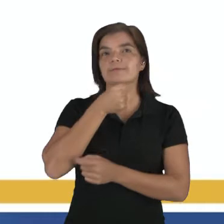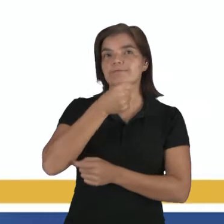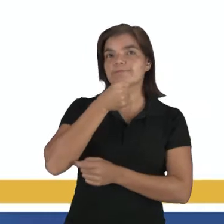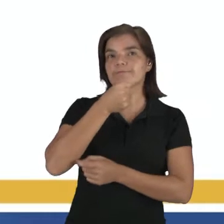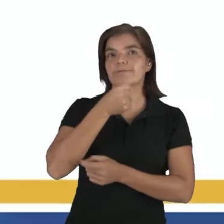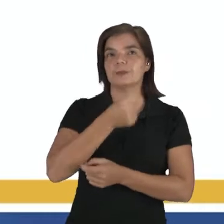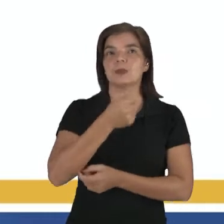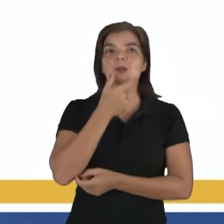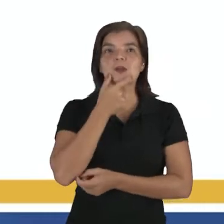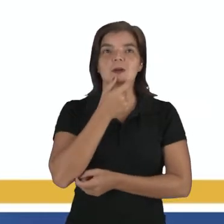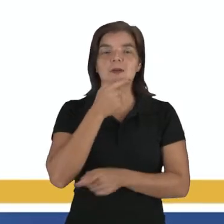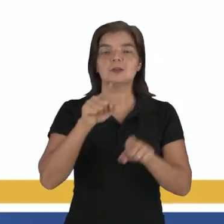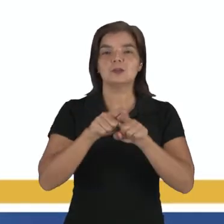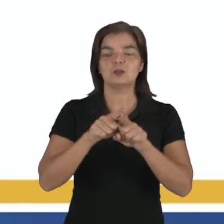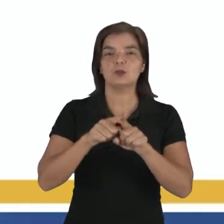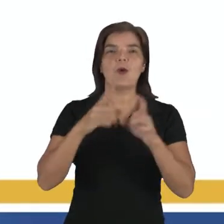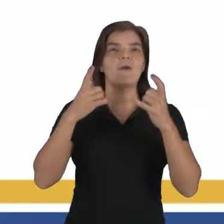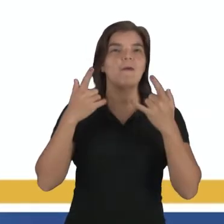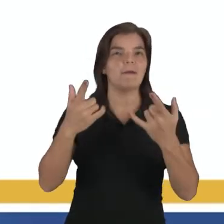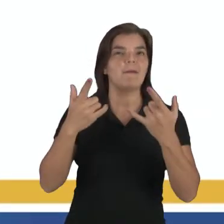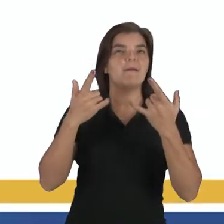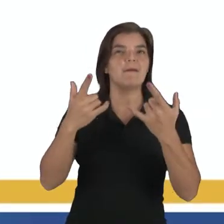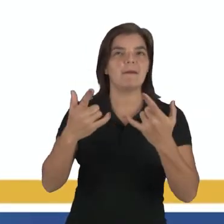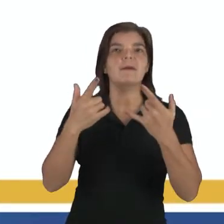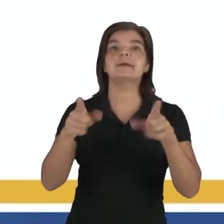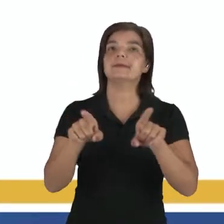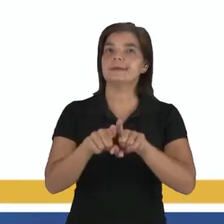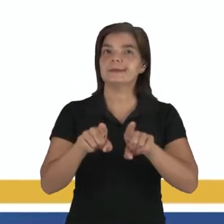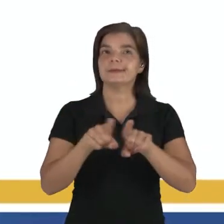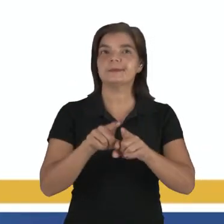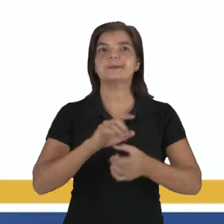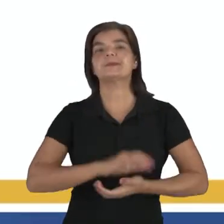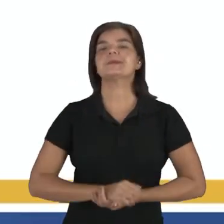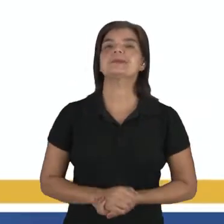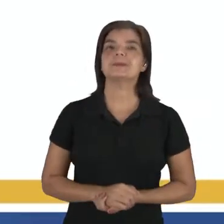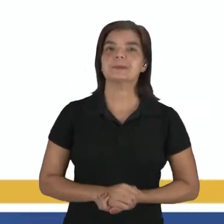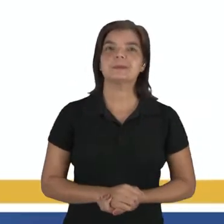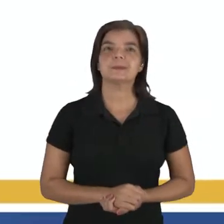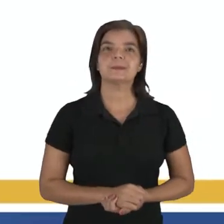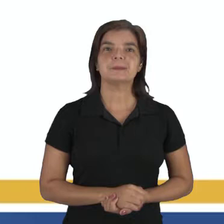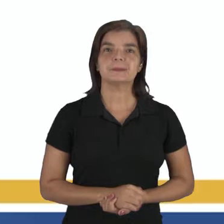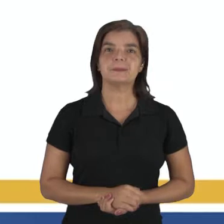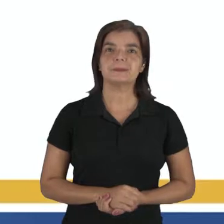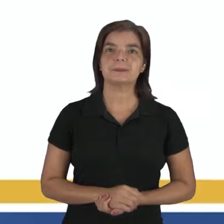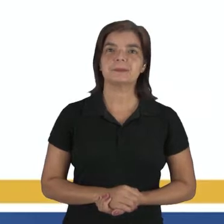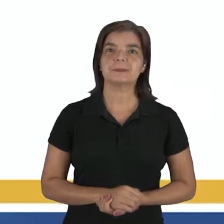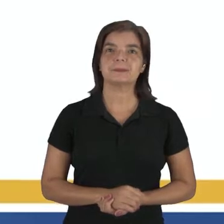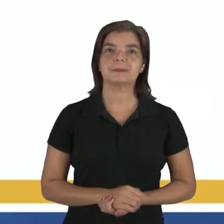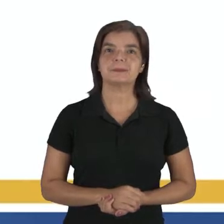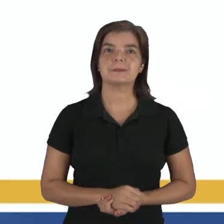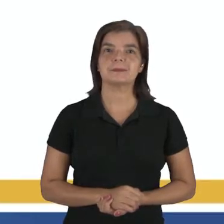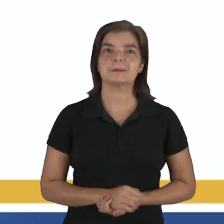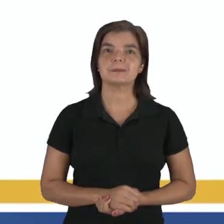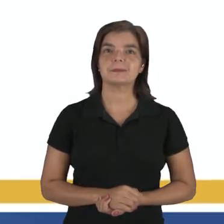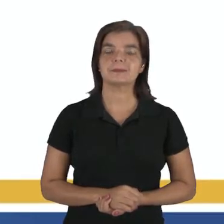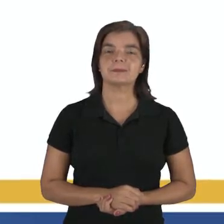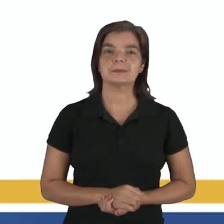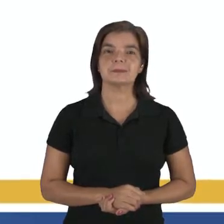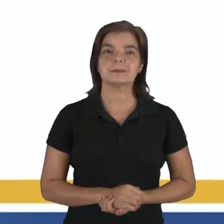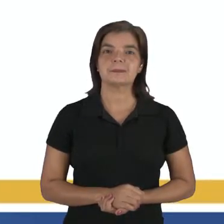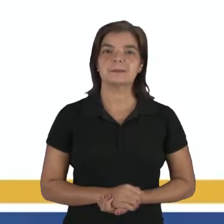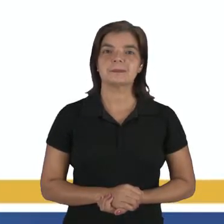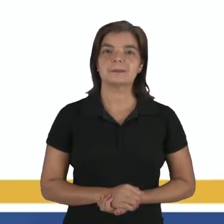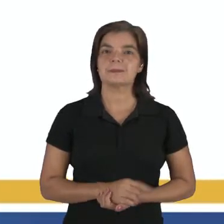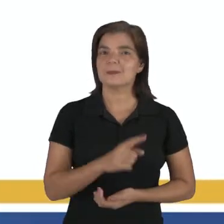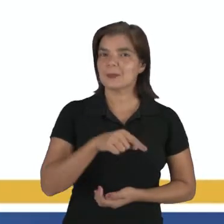Linkin Park. He suffered from depression and died on July 20th, 2017.